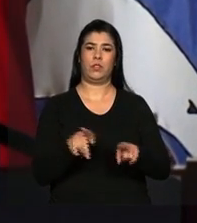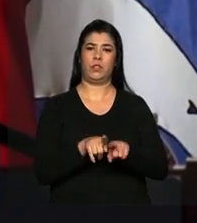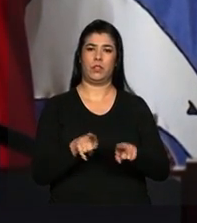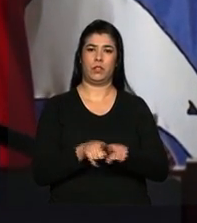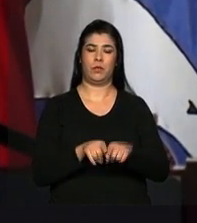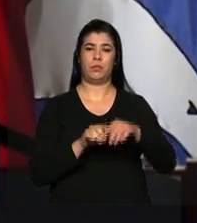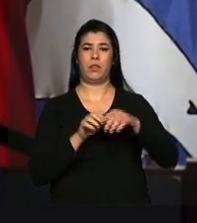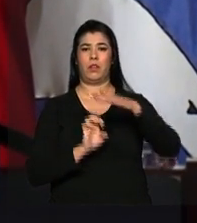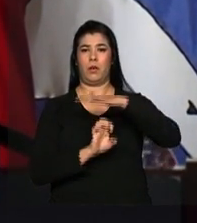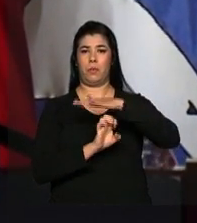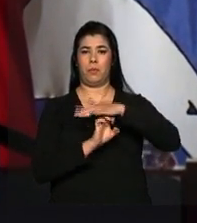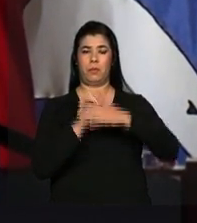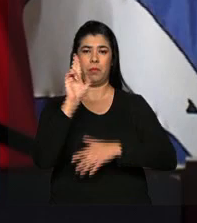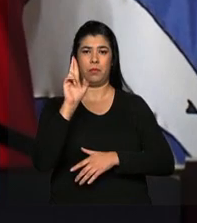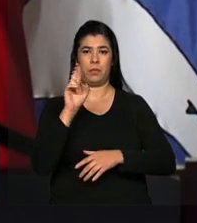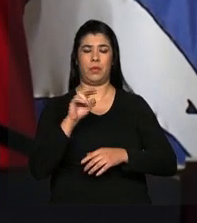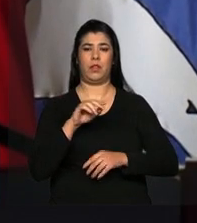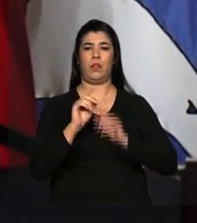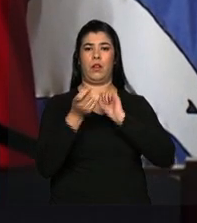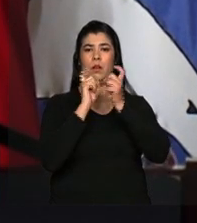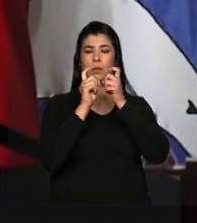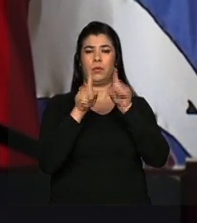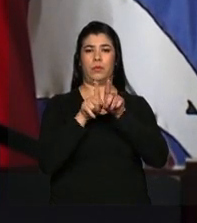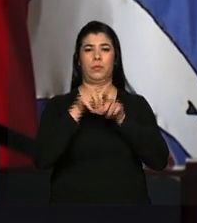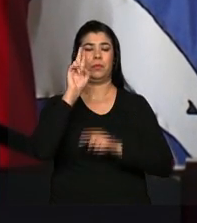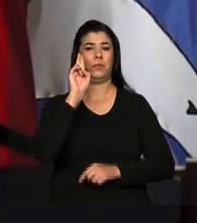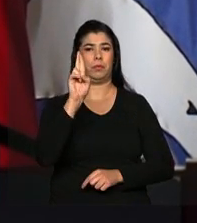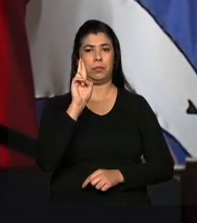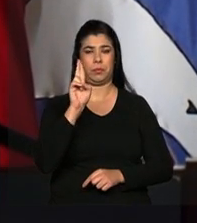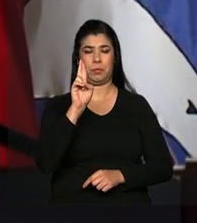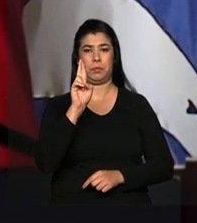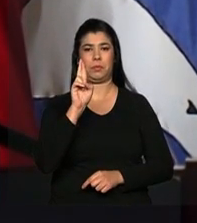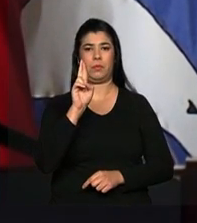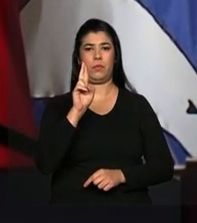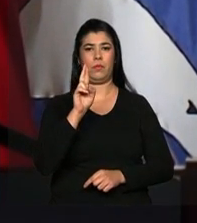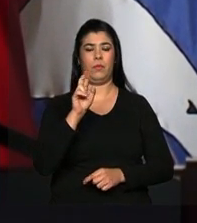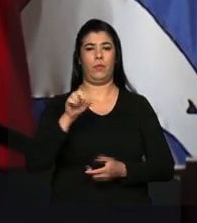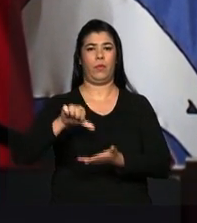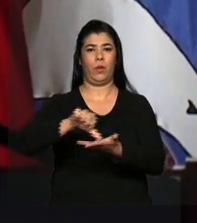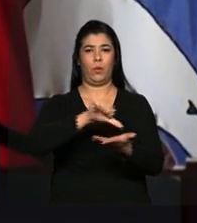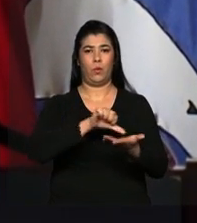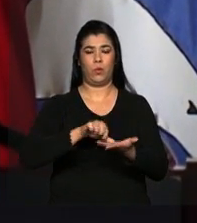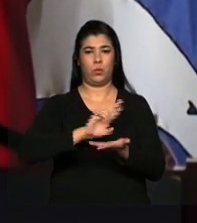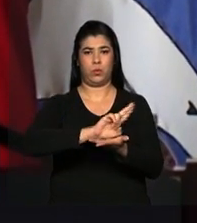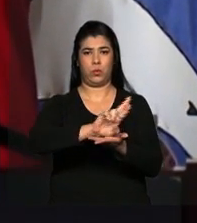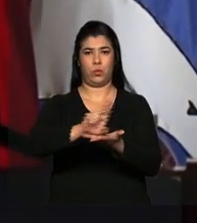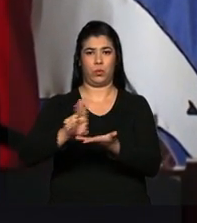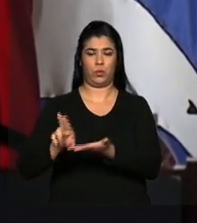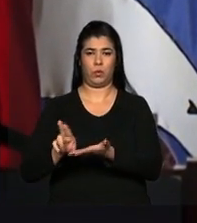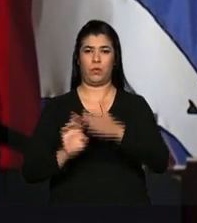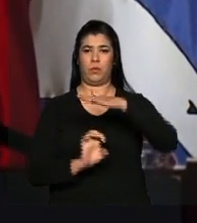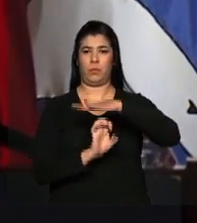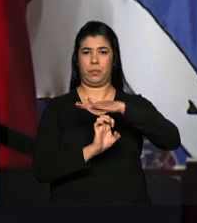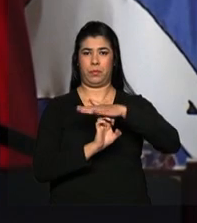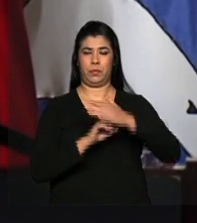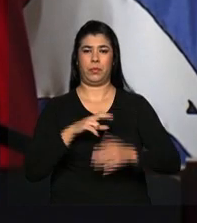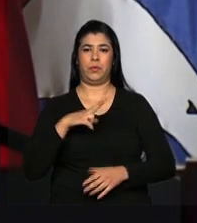senhores empresários, executivos e representantes dos setores privado e